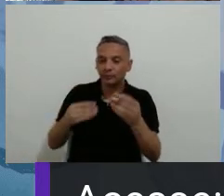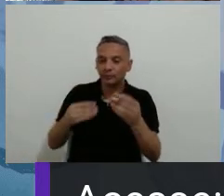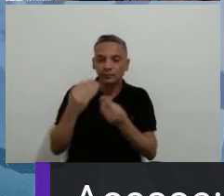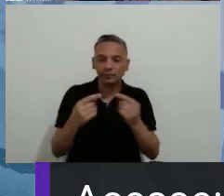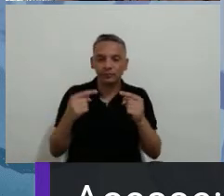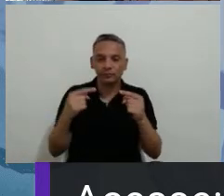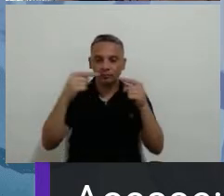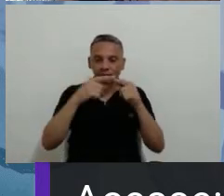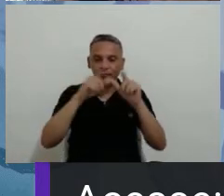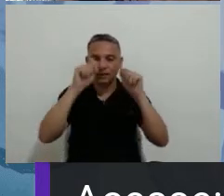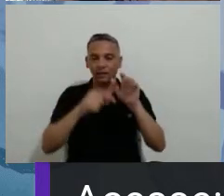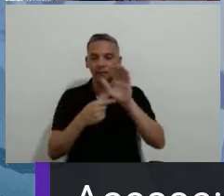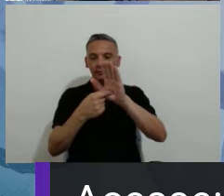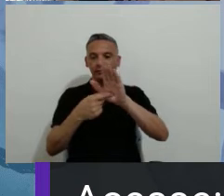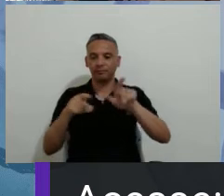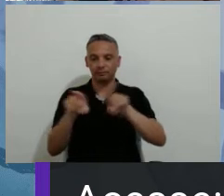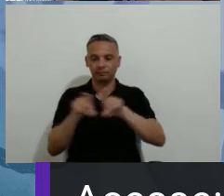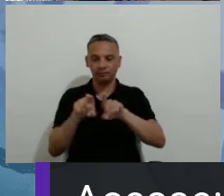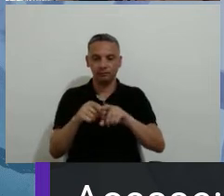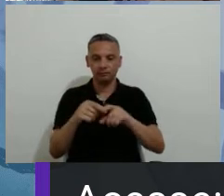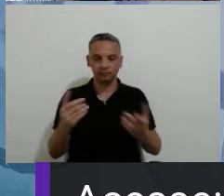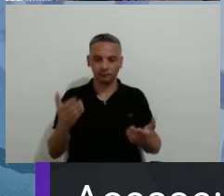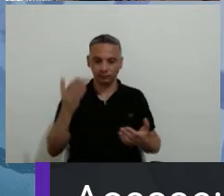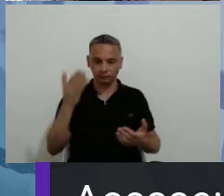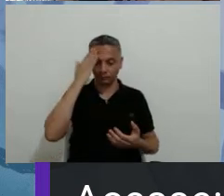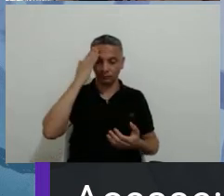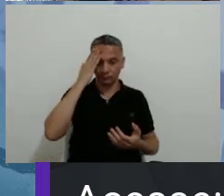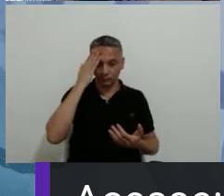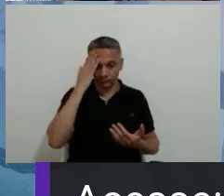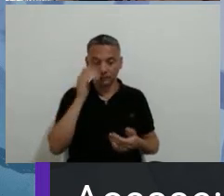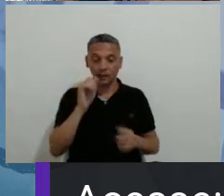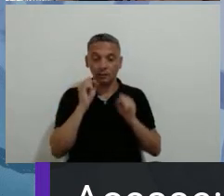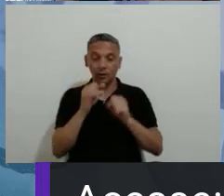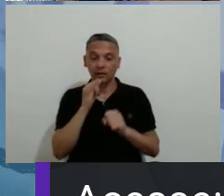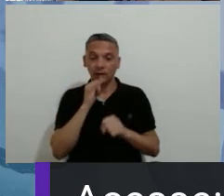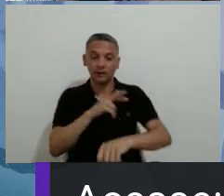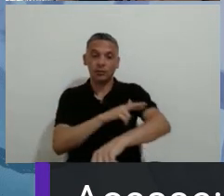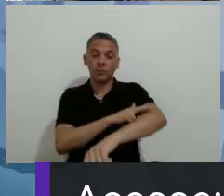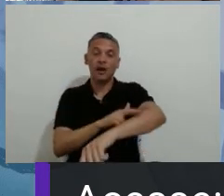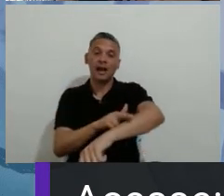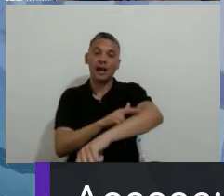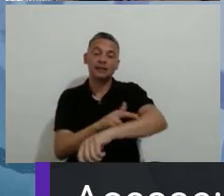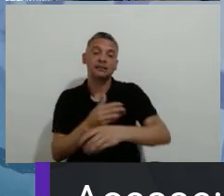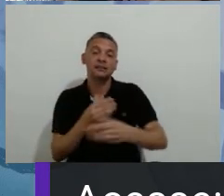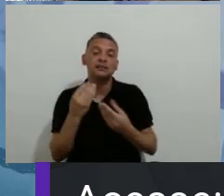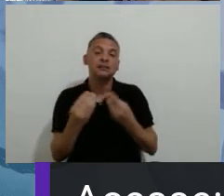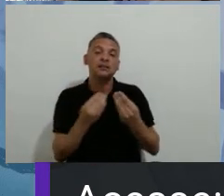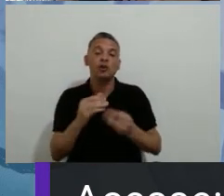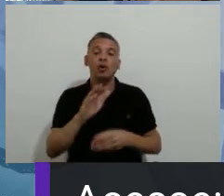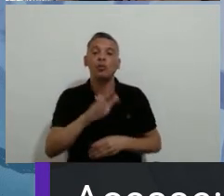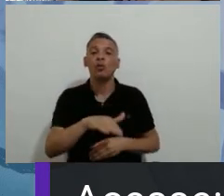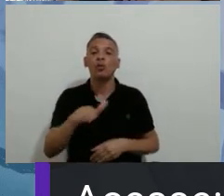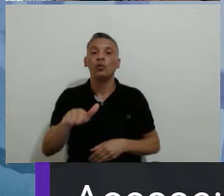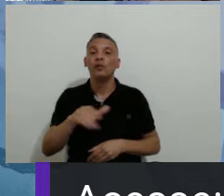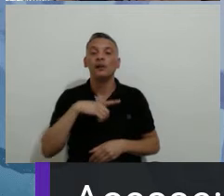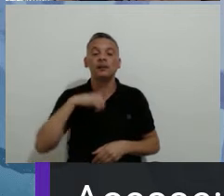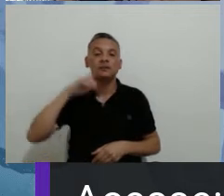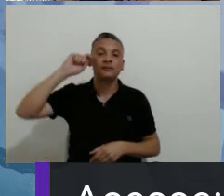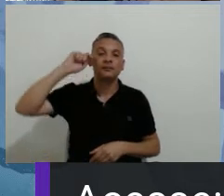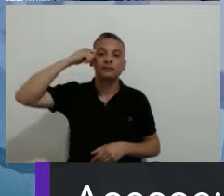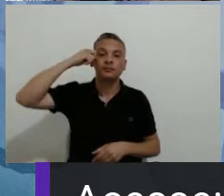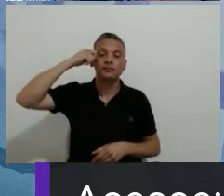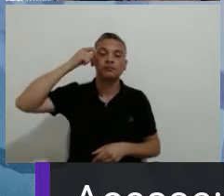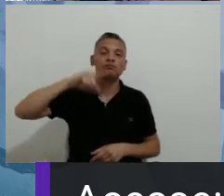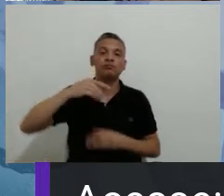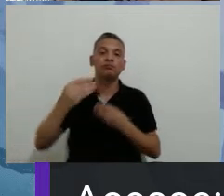múltiplas infâncias. Eu posso acessar a cor ou raça, por exemplo, e identificar como é que foi o acesso para crianças negras e para crianças